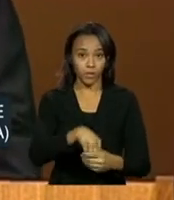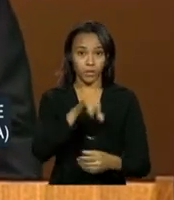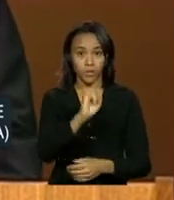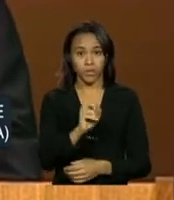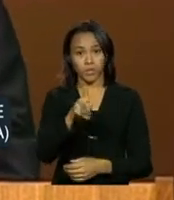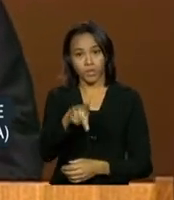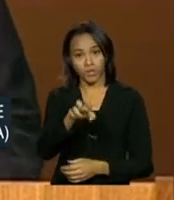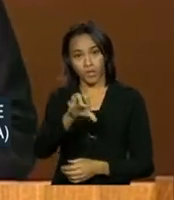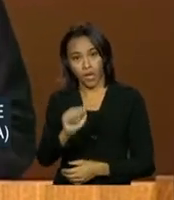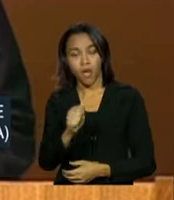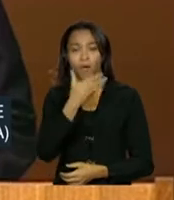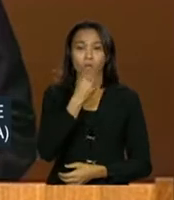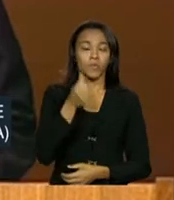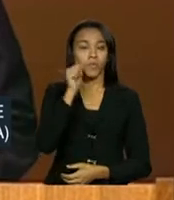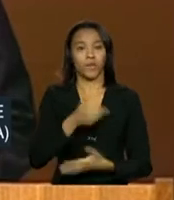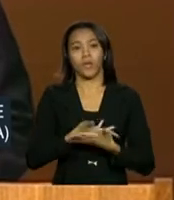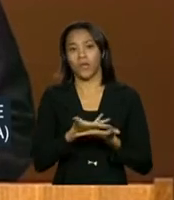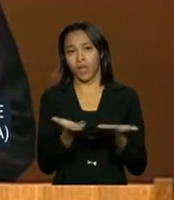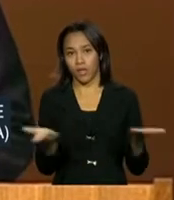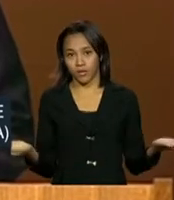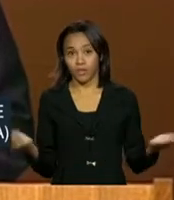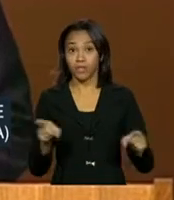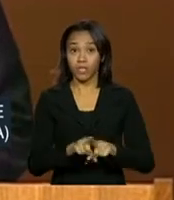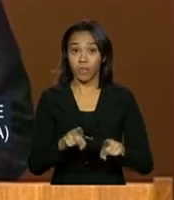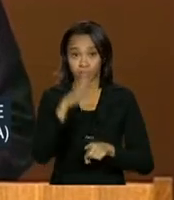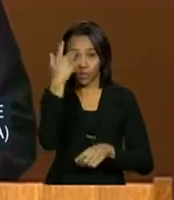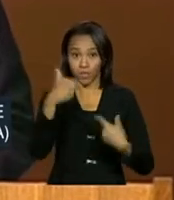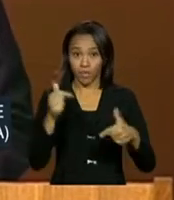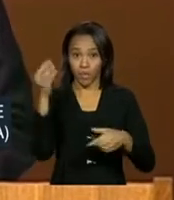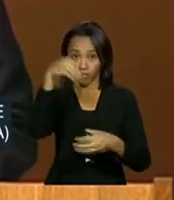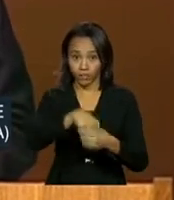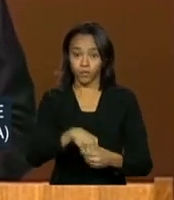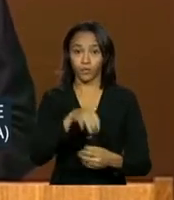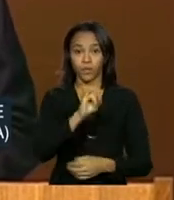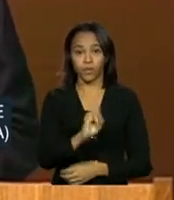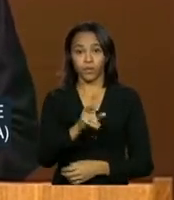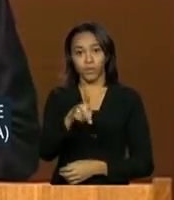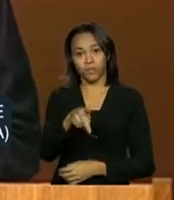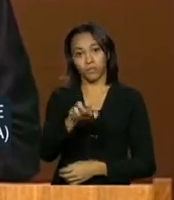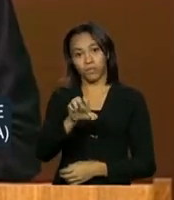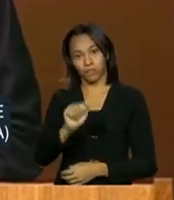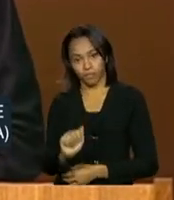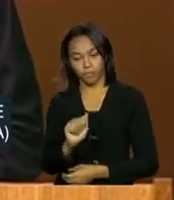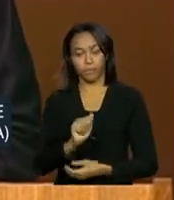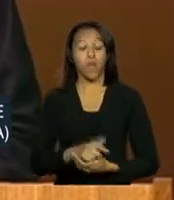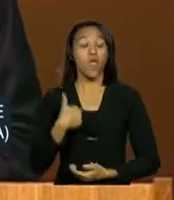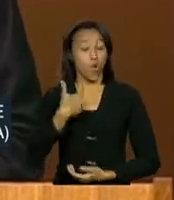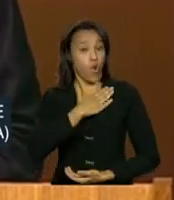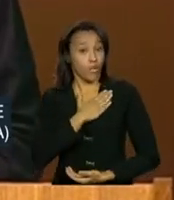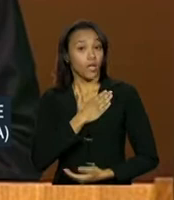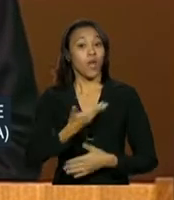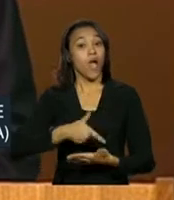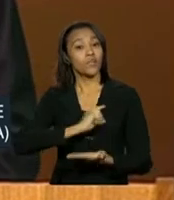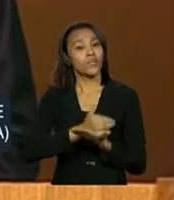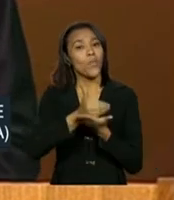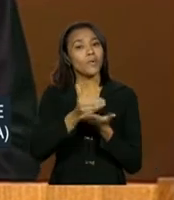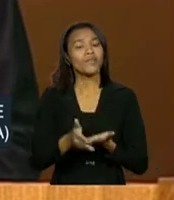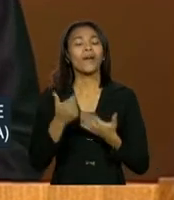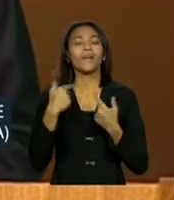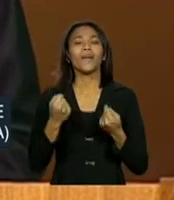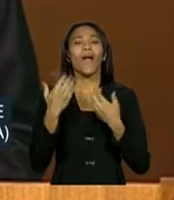minhas senhoras, meus senhores, servidores do IPEA, eu gostaria, inicialmente, de